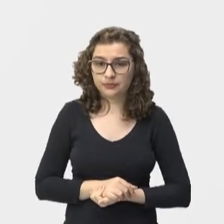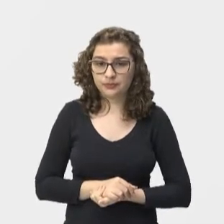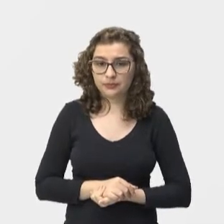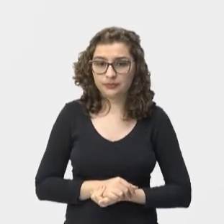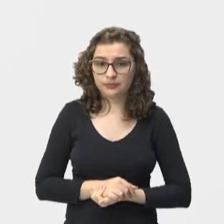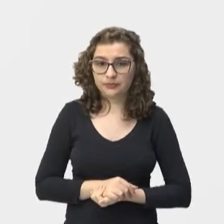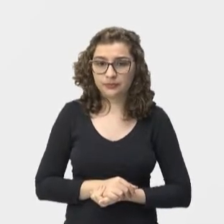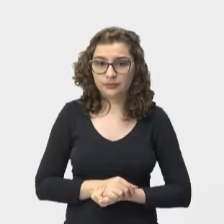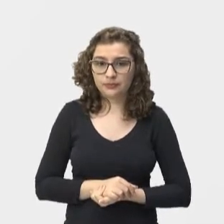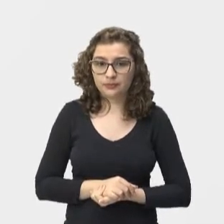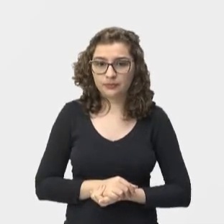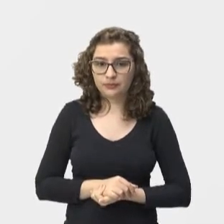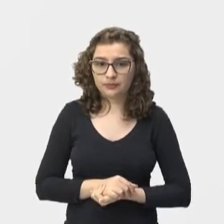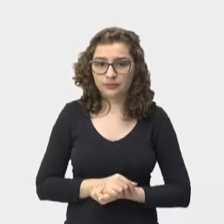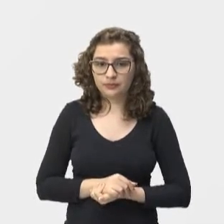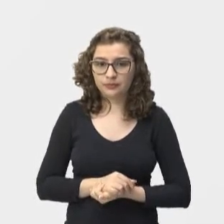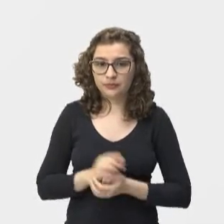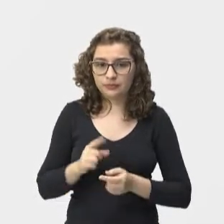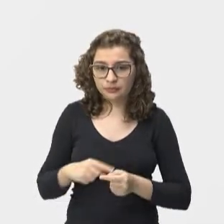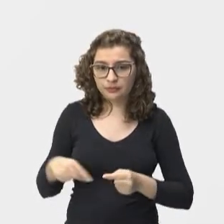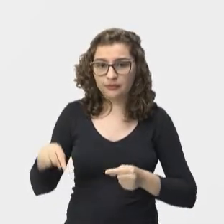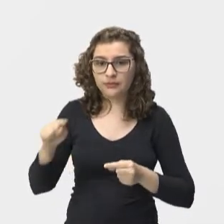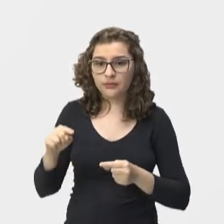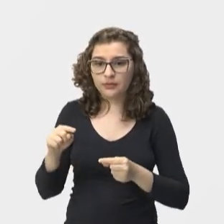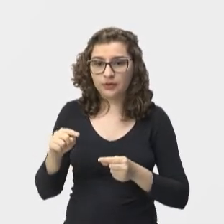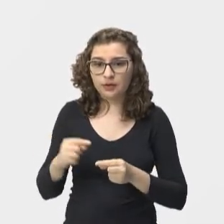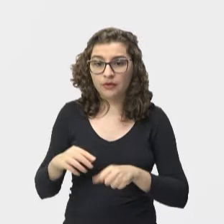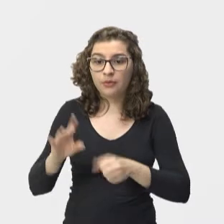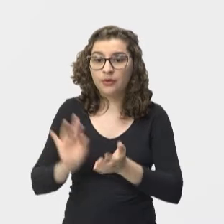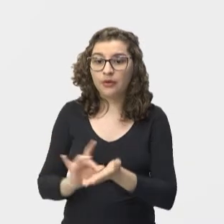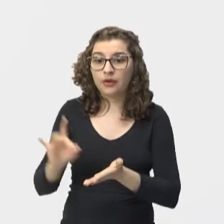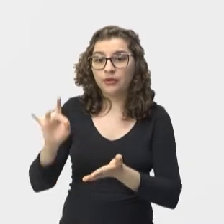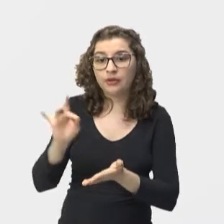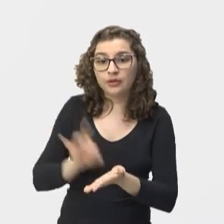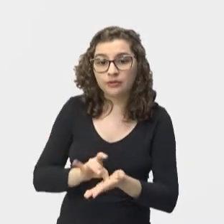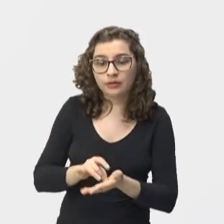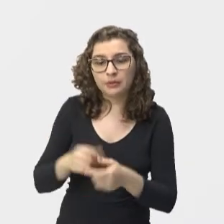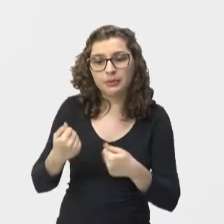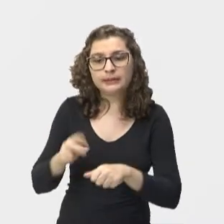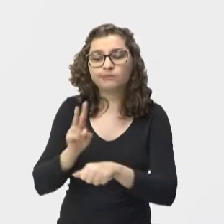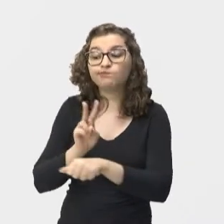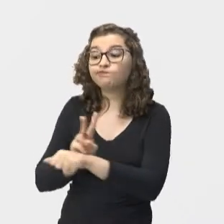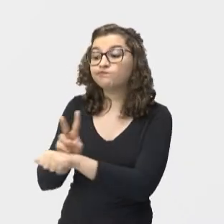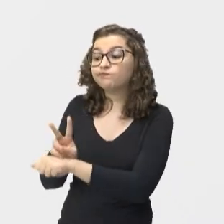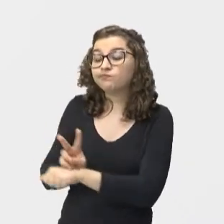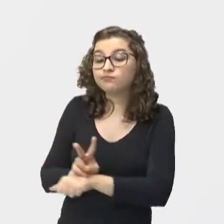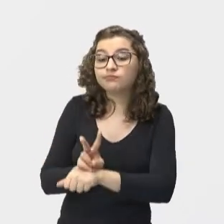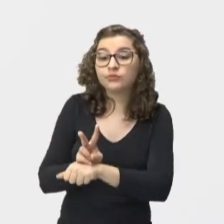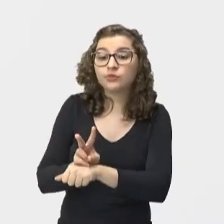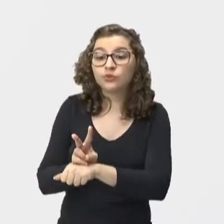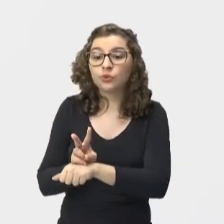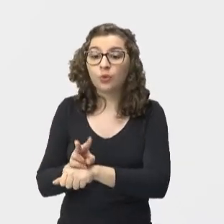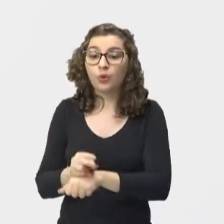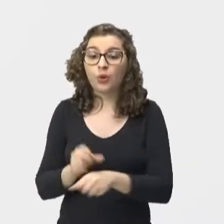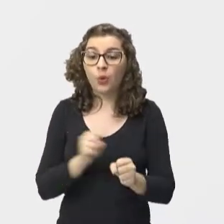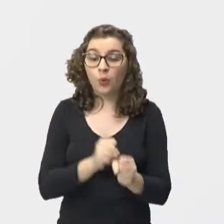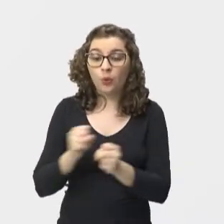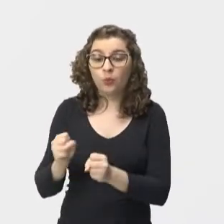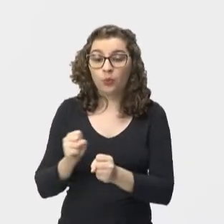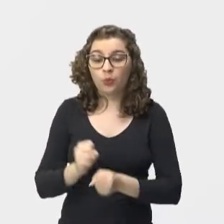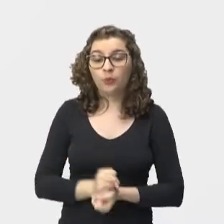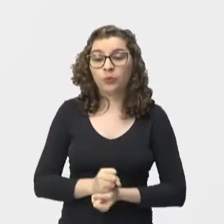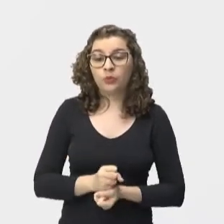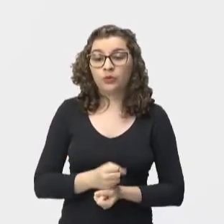coloca em prática esse programa, mas esse programa ele precisa ser monitorado, tanto pelo poder público como pela